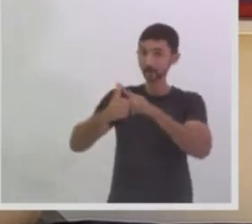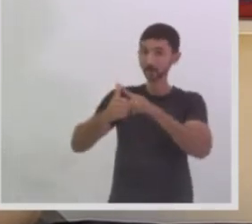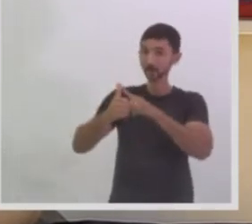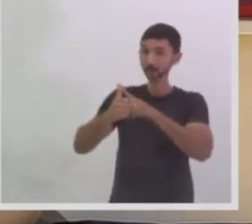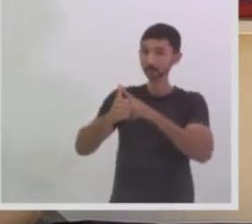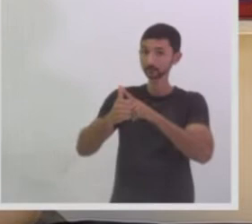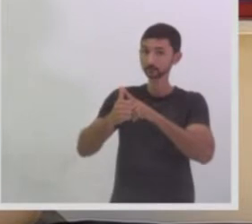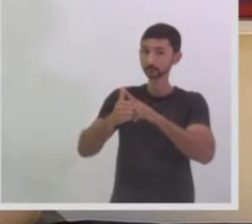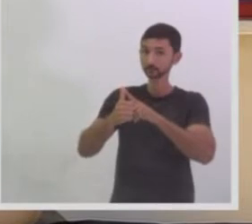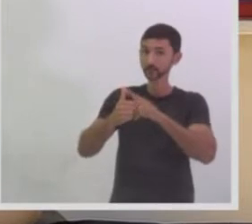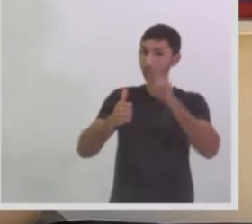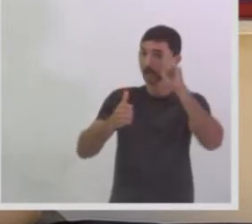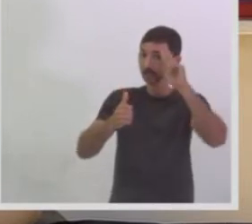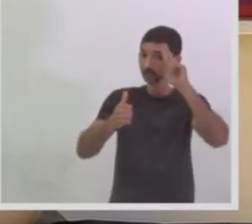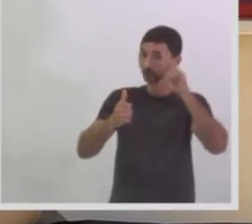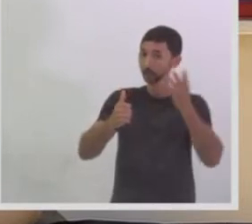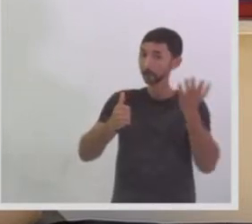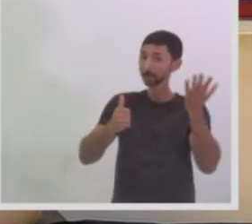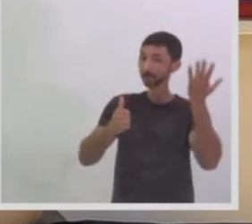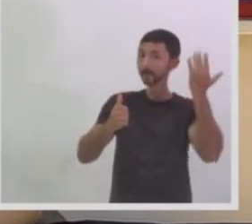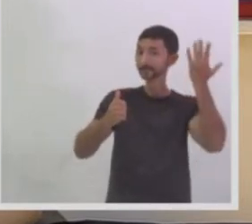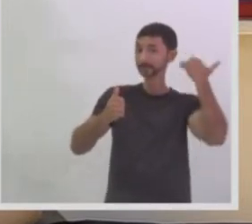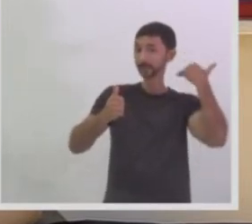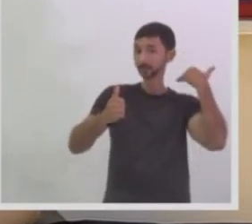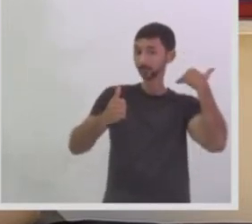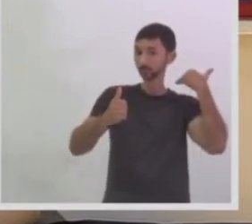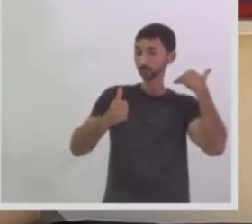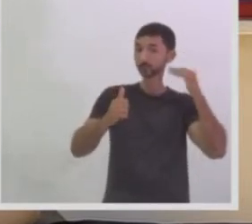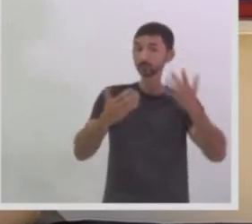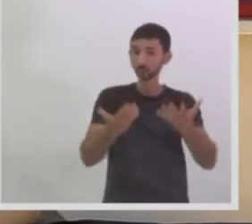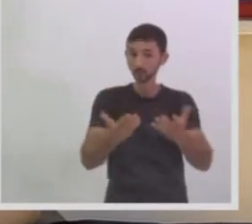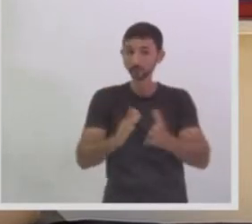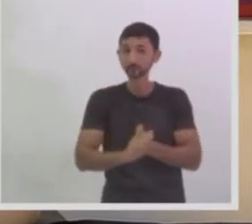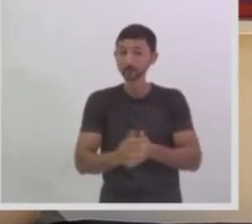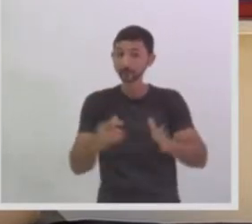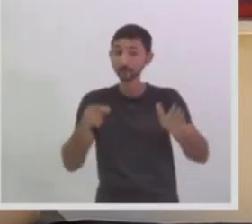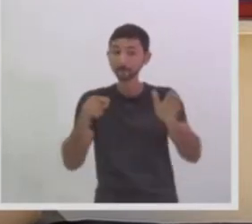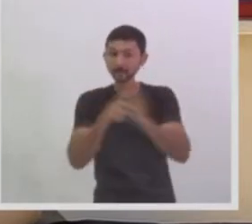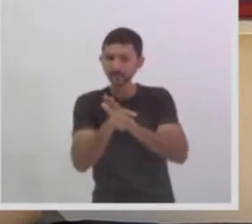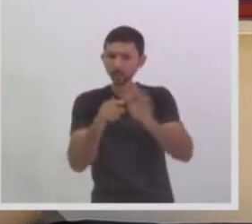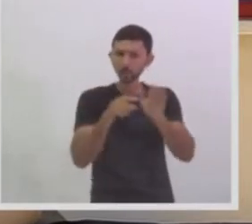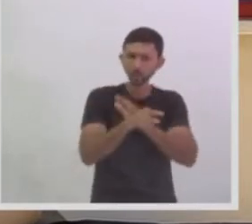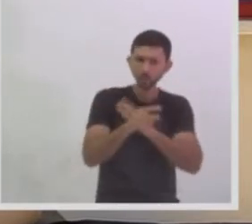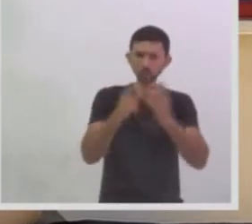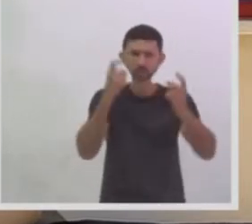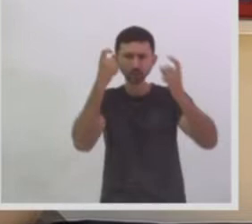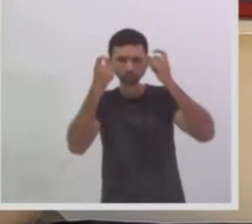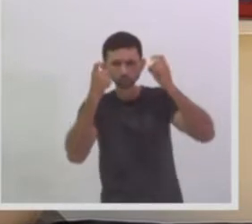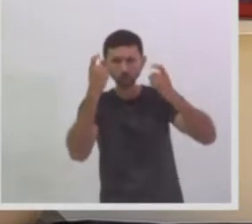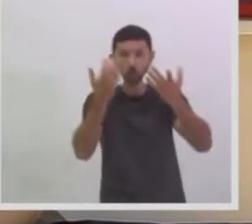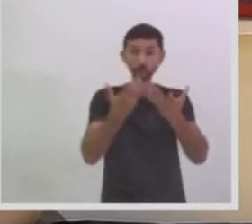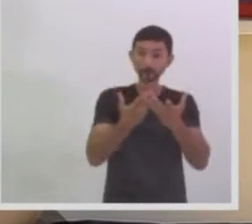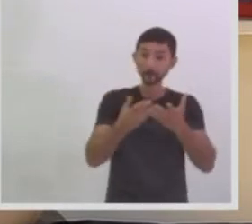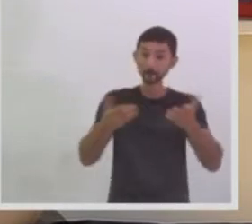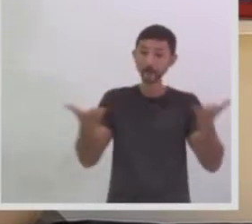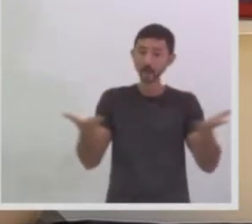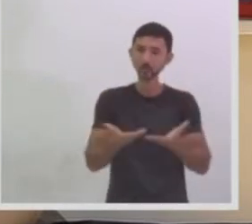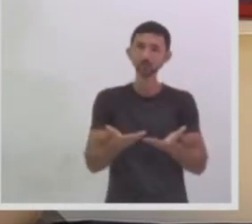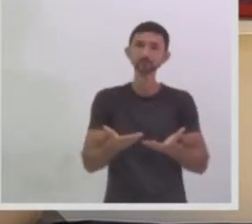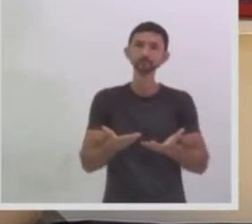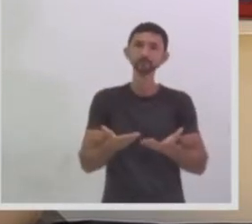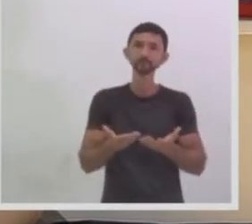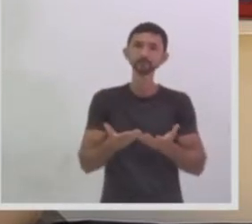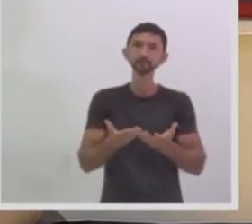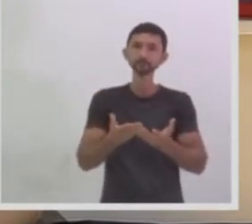o passado, a partir de perguntas que nós fazemos, a partir de questionamentos que nós fazemos do presente.